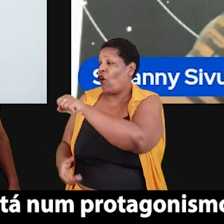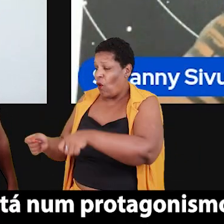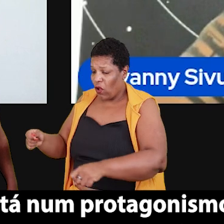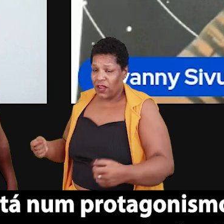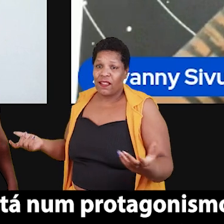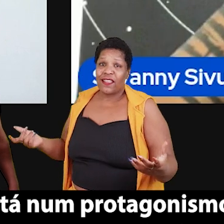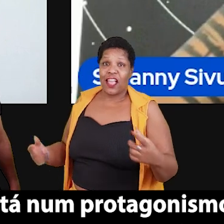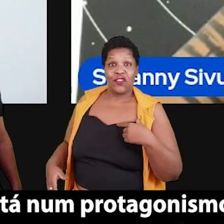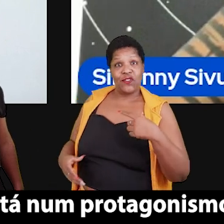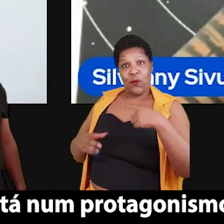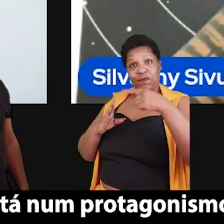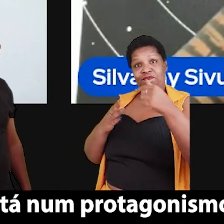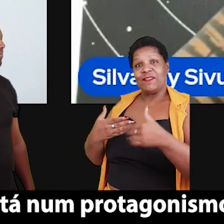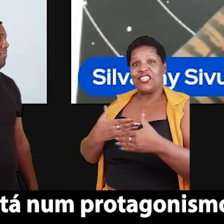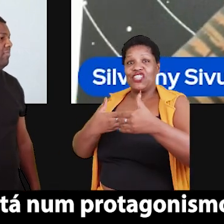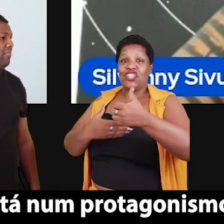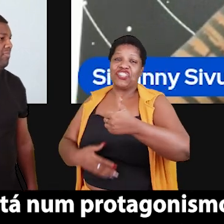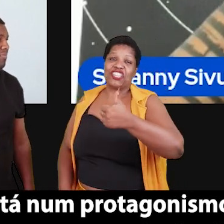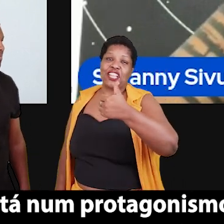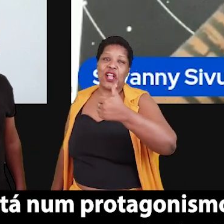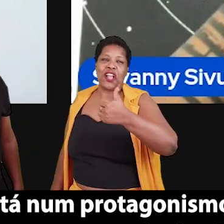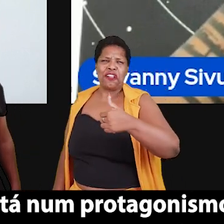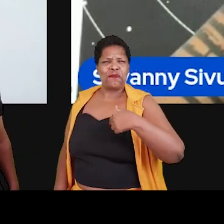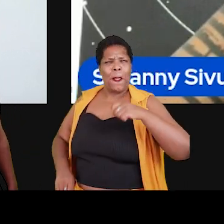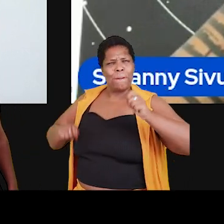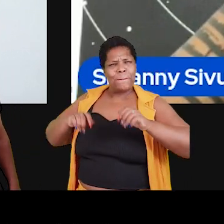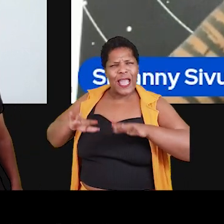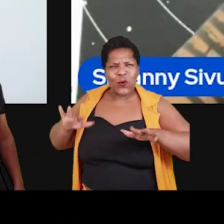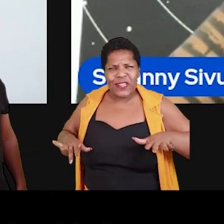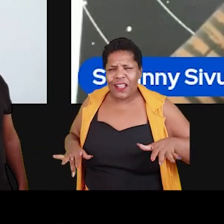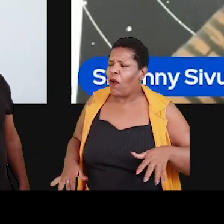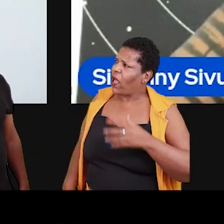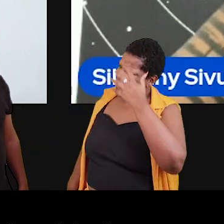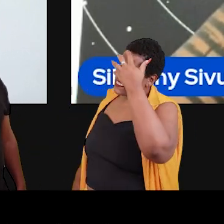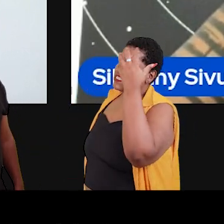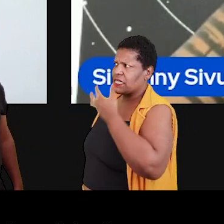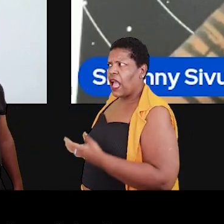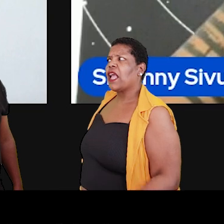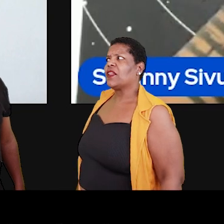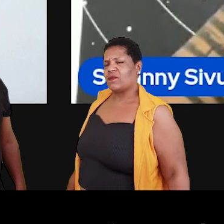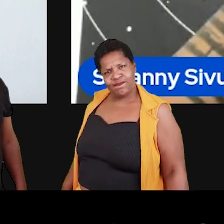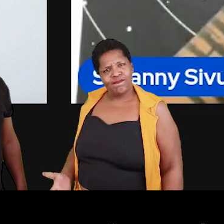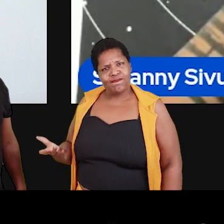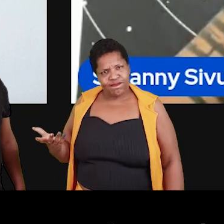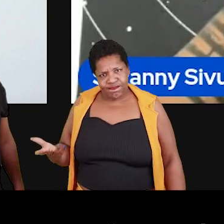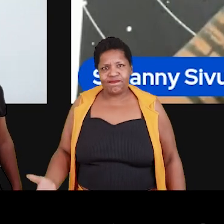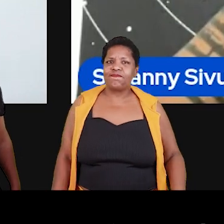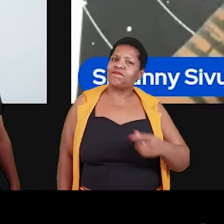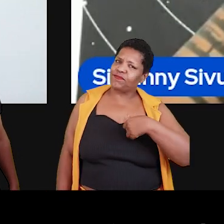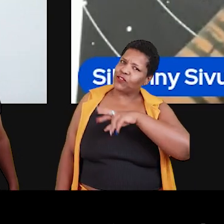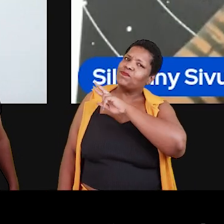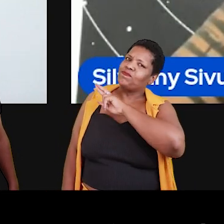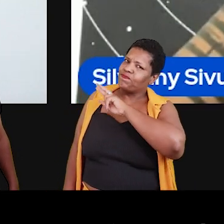aí você tá num protagonismo como percussionista, isso é muito sério, mano. Isso é uma